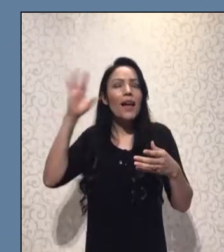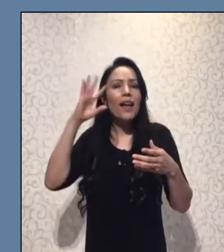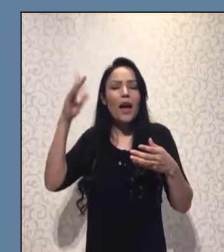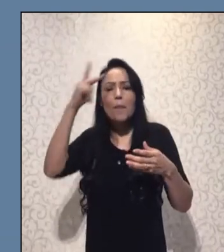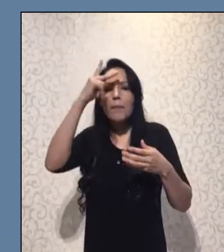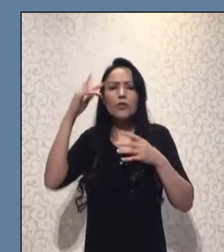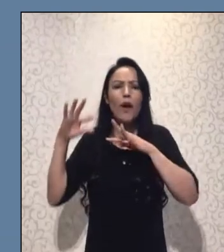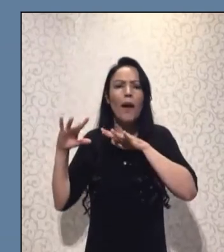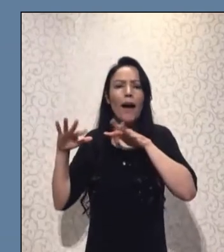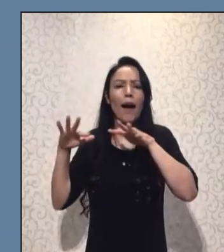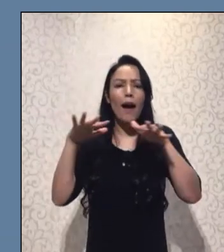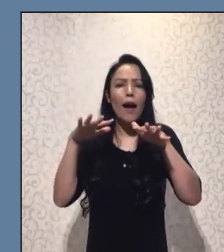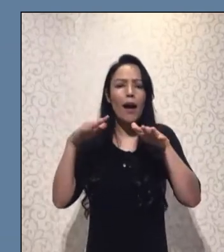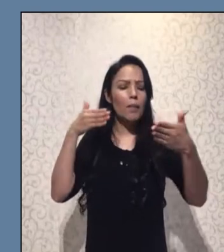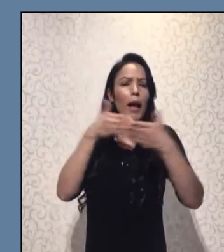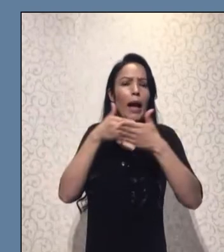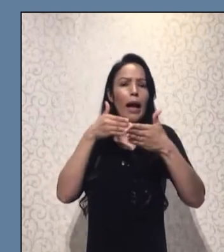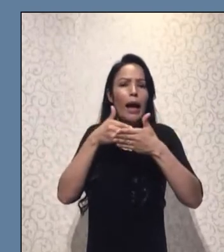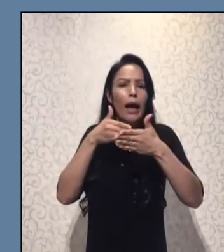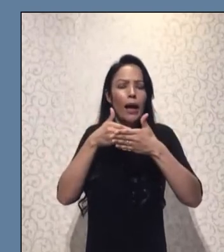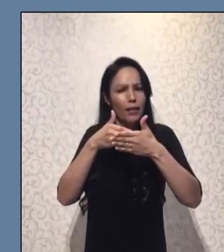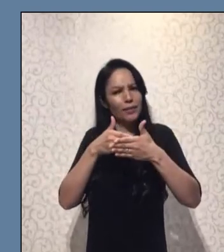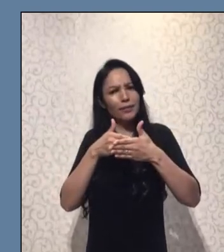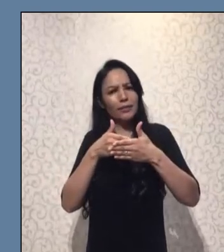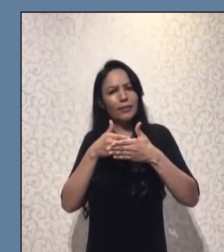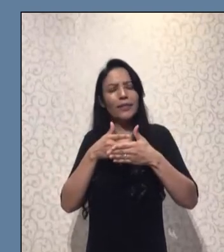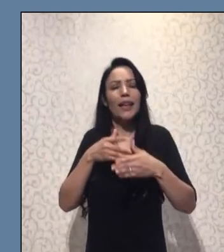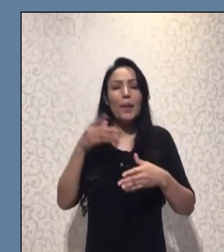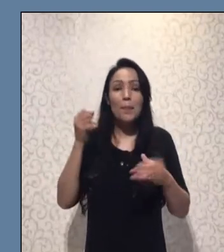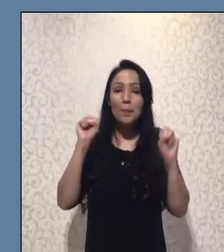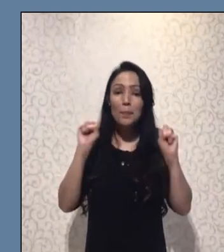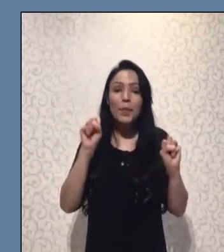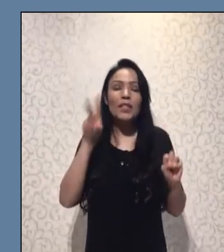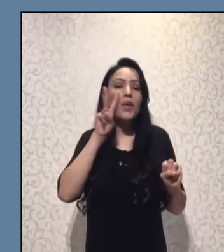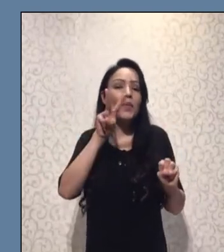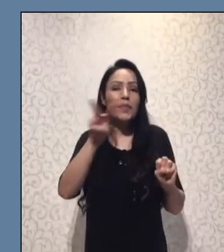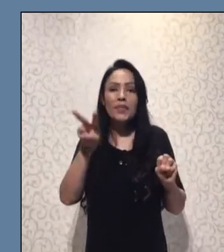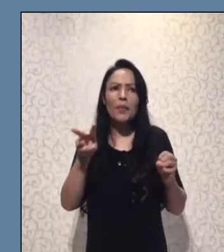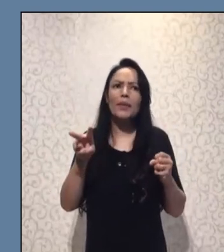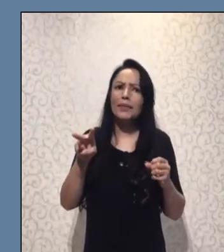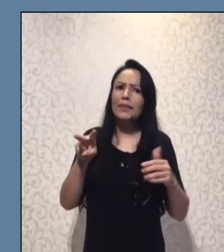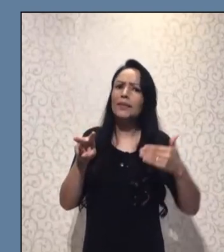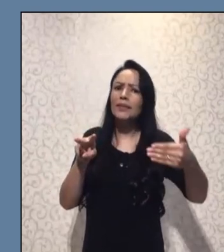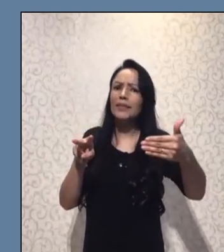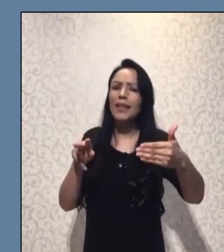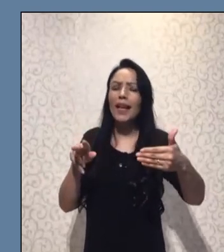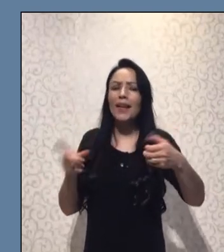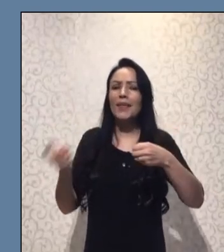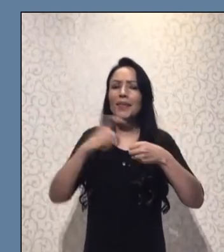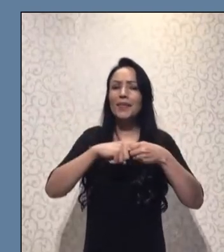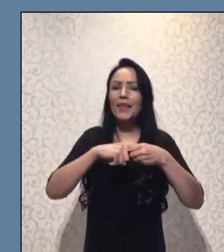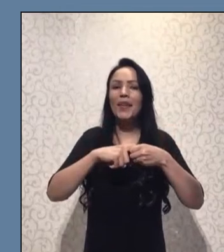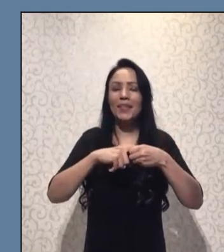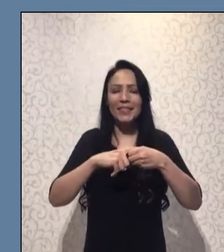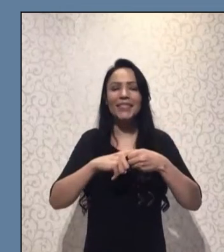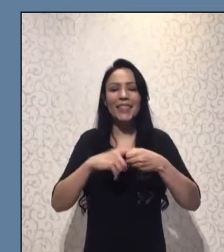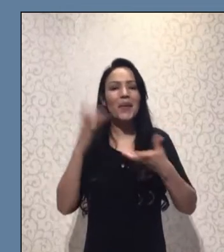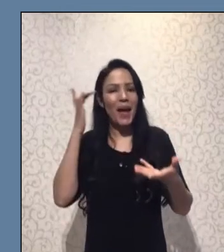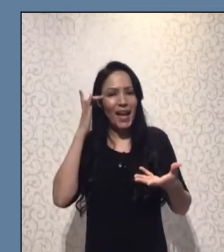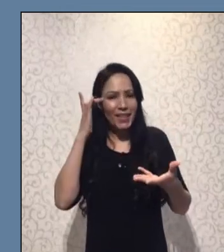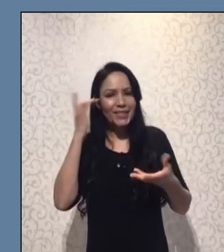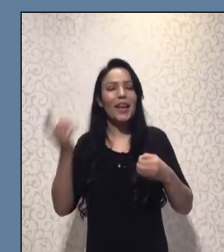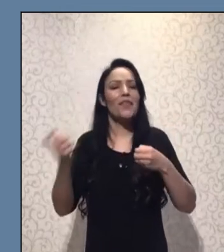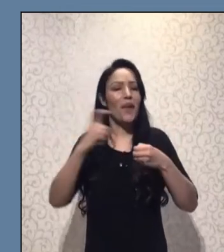eu tenho a impressão, pode ser uma visão otimista, porque como você, eu acho que voltaremos aos museus, né?